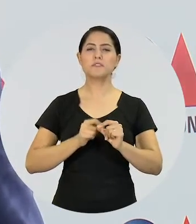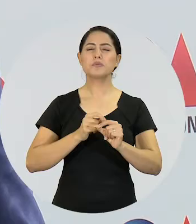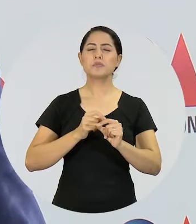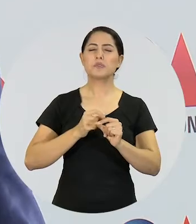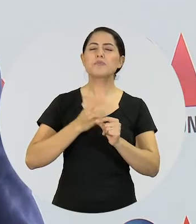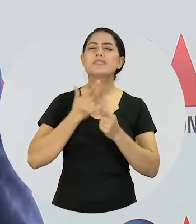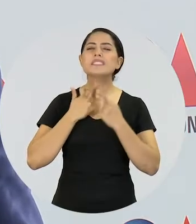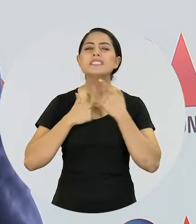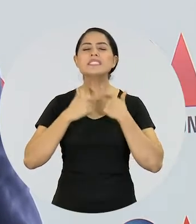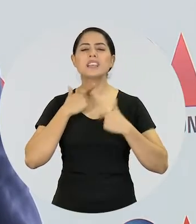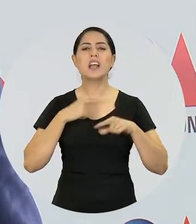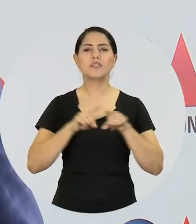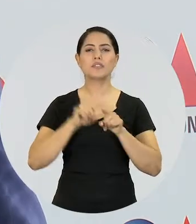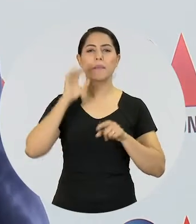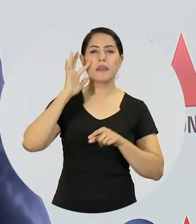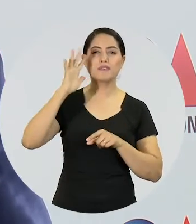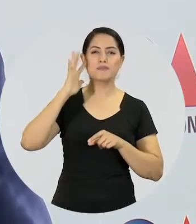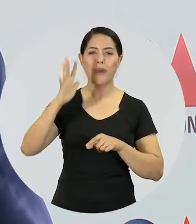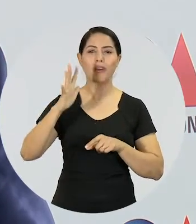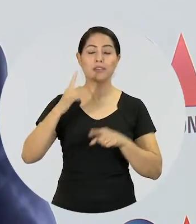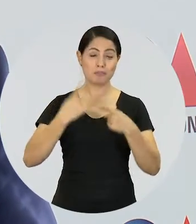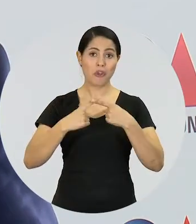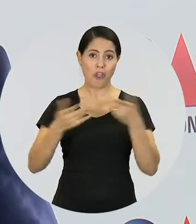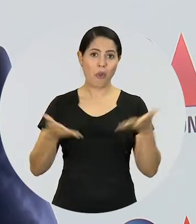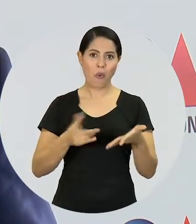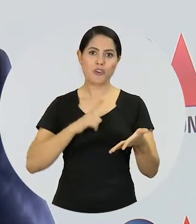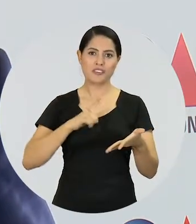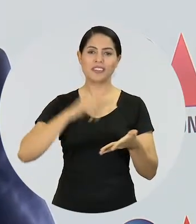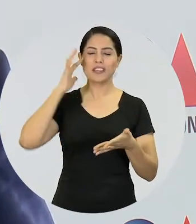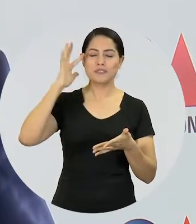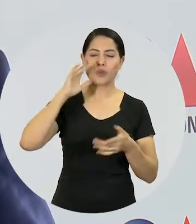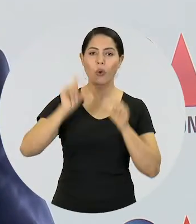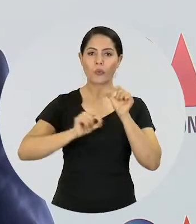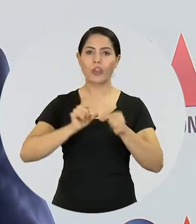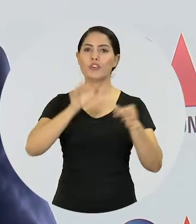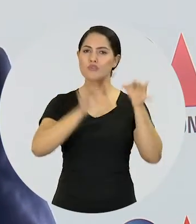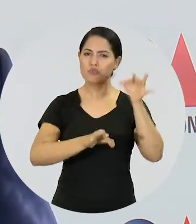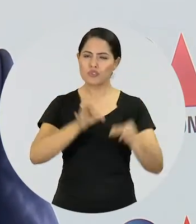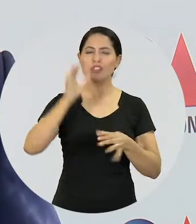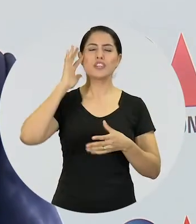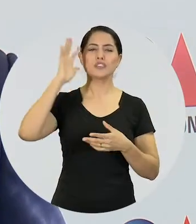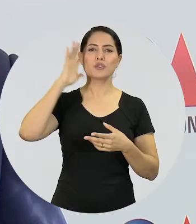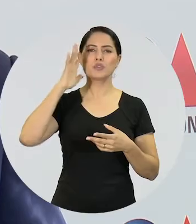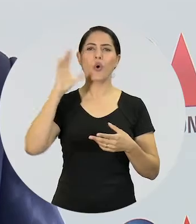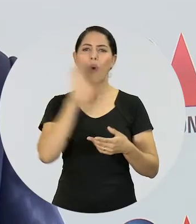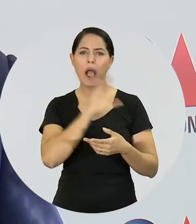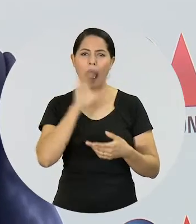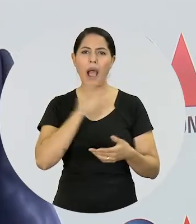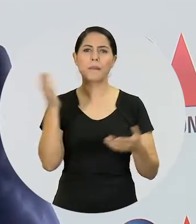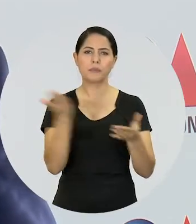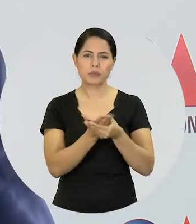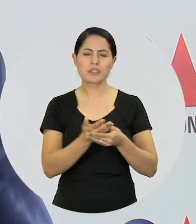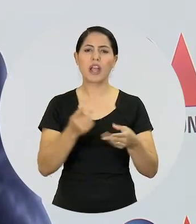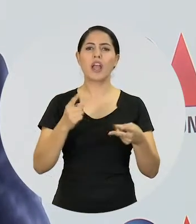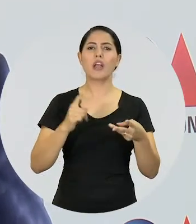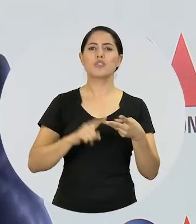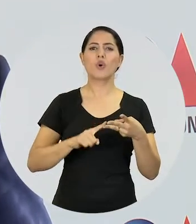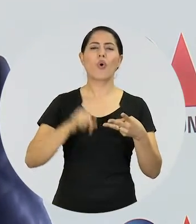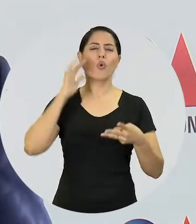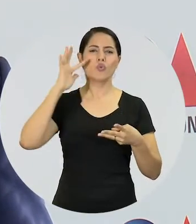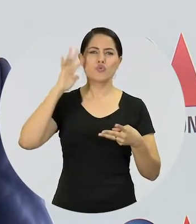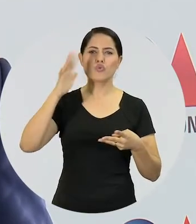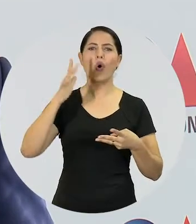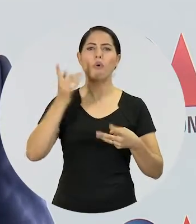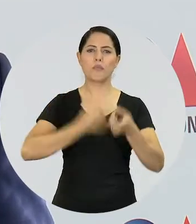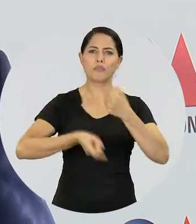anseios e os sonhos, porque nós hoje temos sonhos. Sonho por justiça, sonho por celeridade,